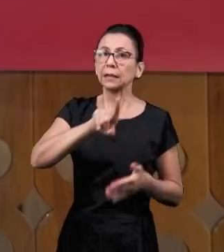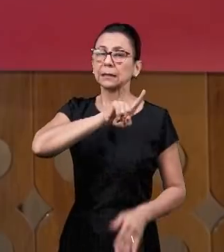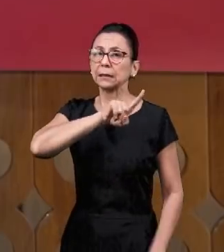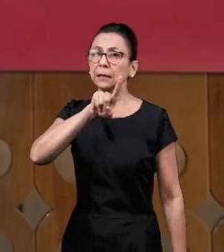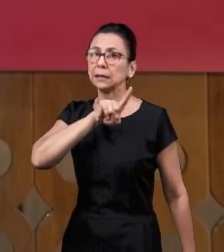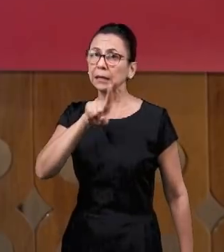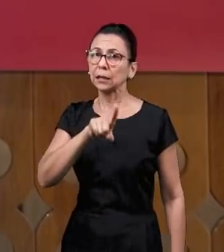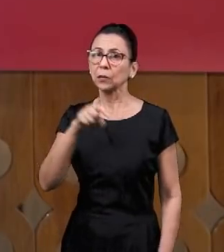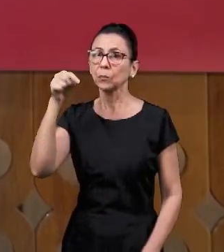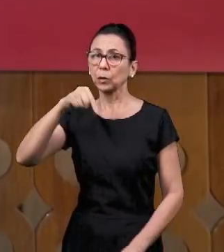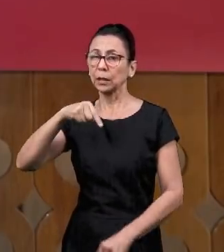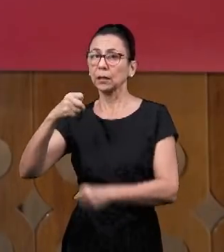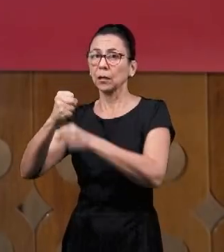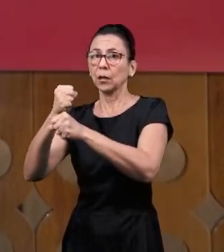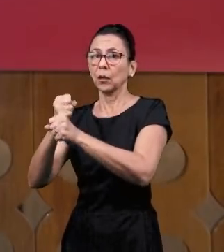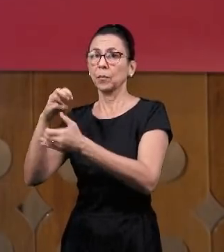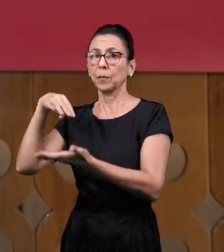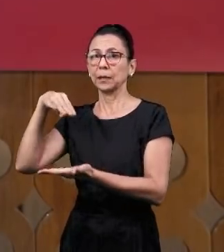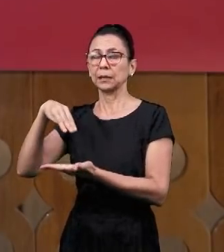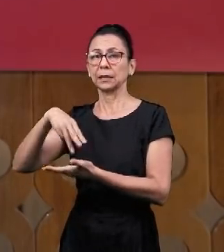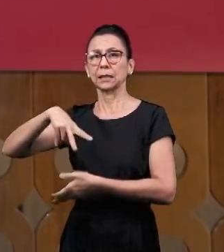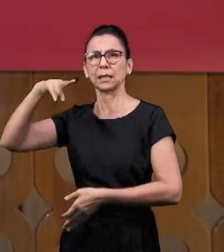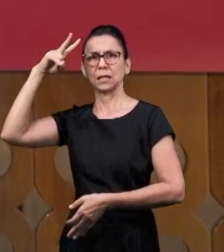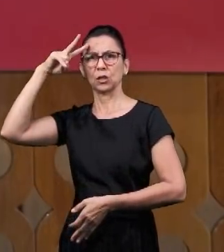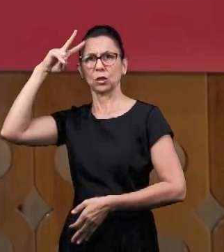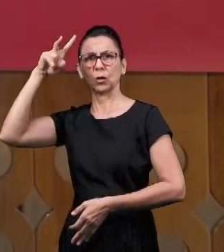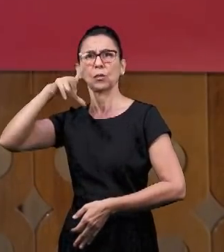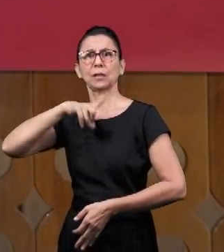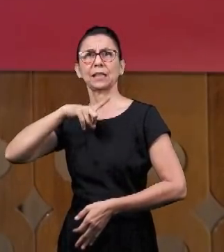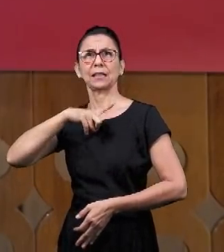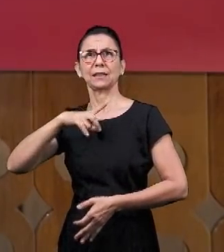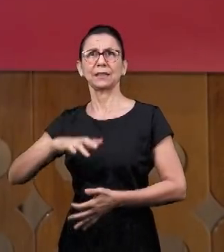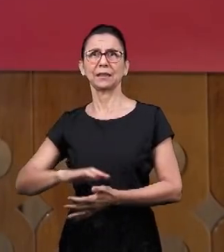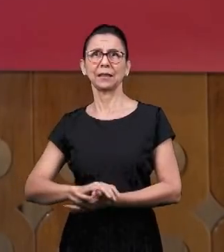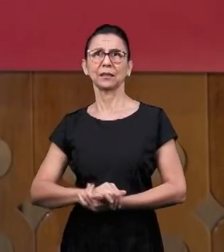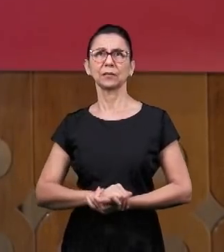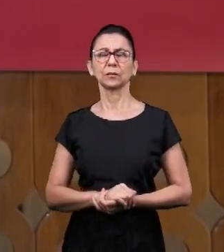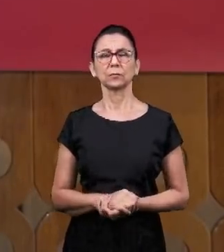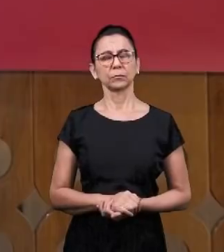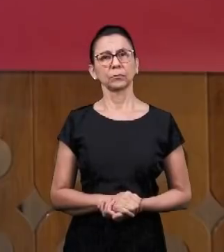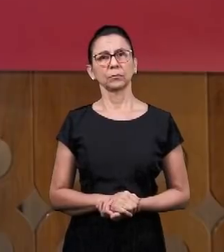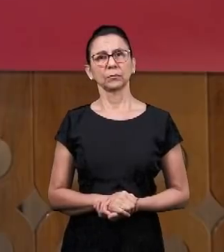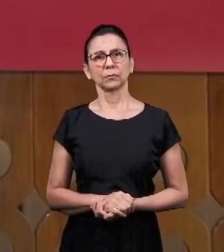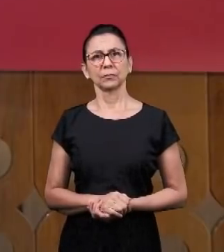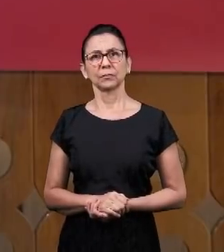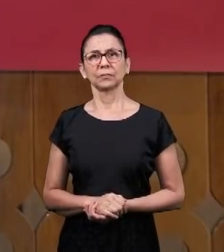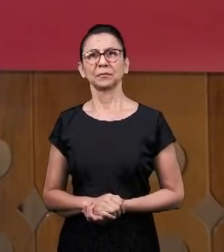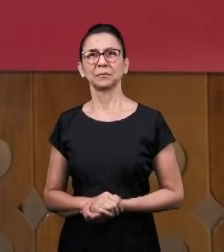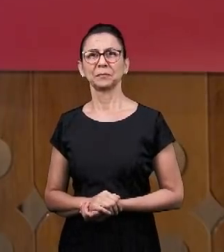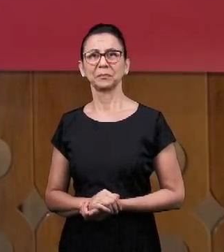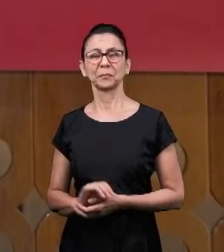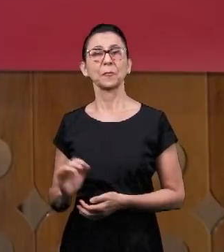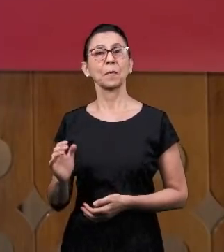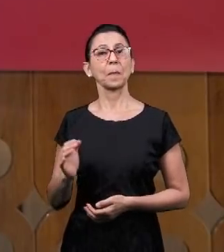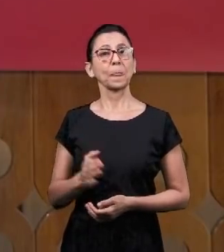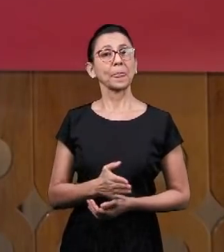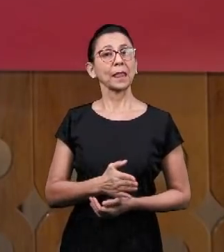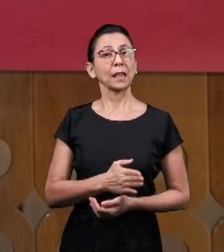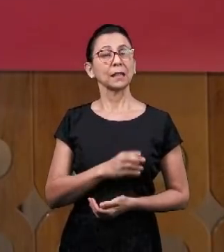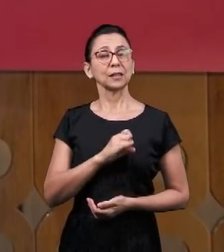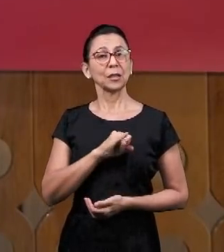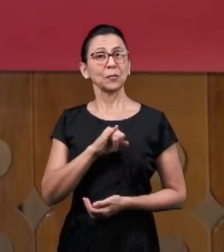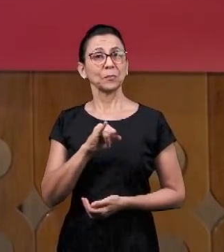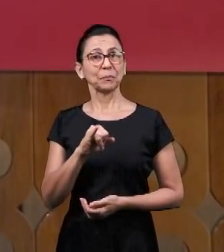Agora não adianta, meus irmãos, nós estamos num novo projeto. Essa língua eu conheço, abre minha boca, eu vou ver que ela é